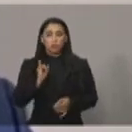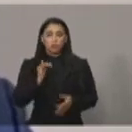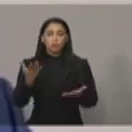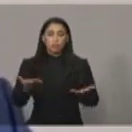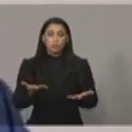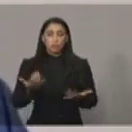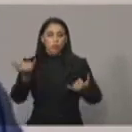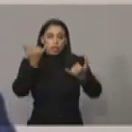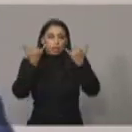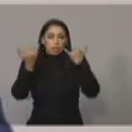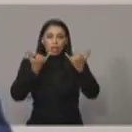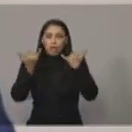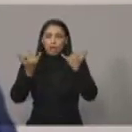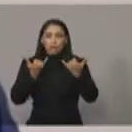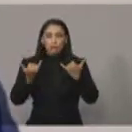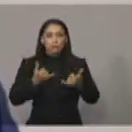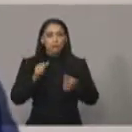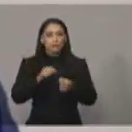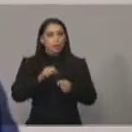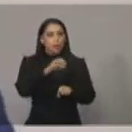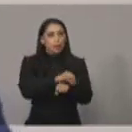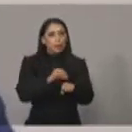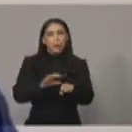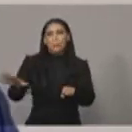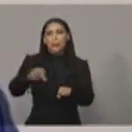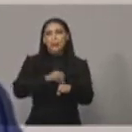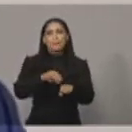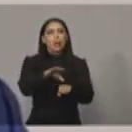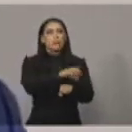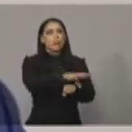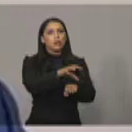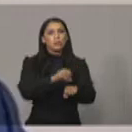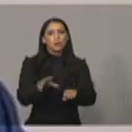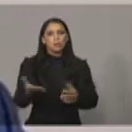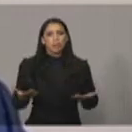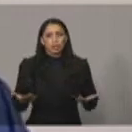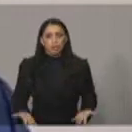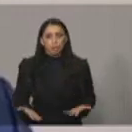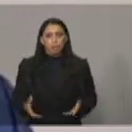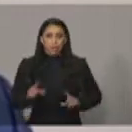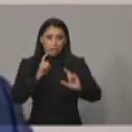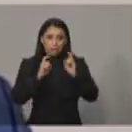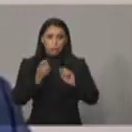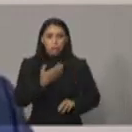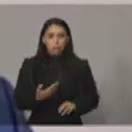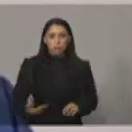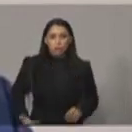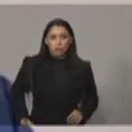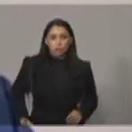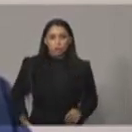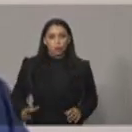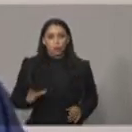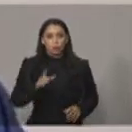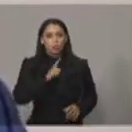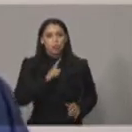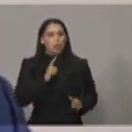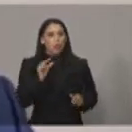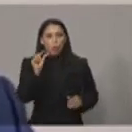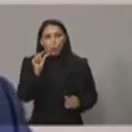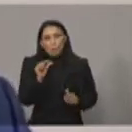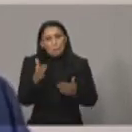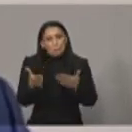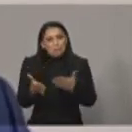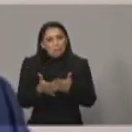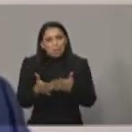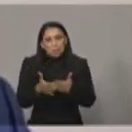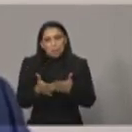dados dessa forma e permitir que se os compartilhem indiscriminadamente na administração pública, ou minimamente com mínimas barreiras, o